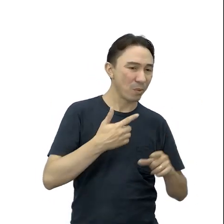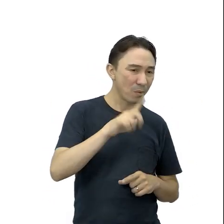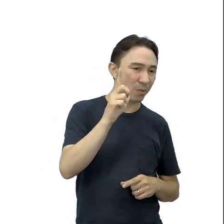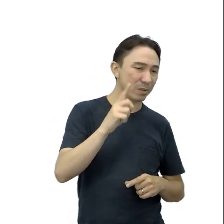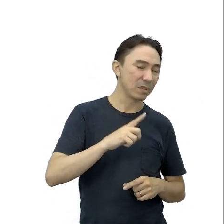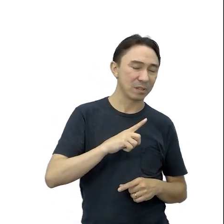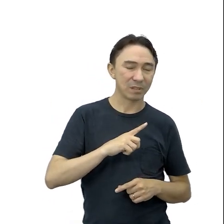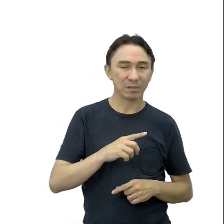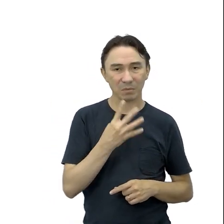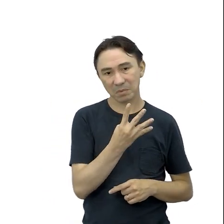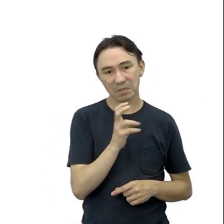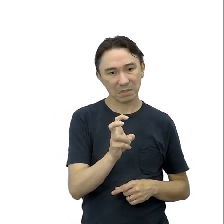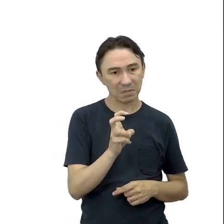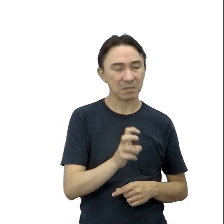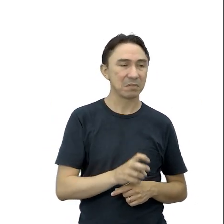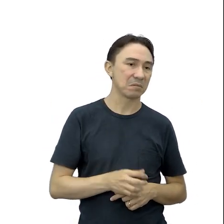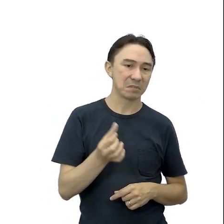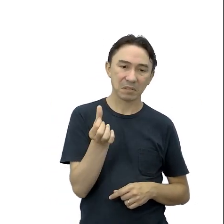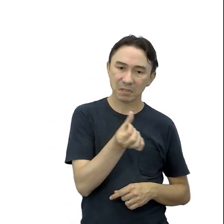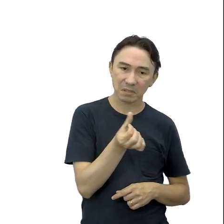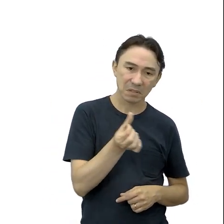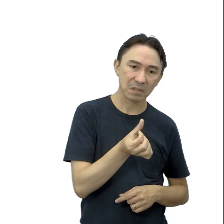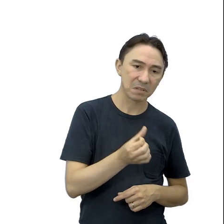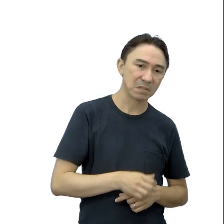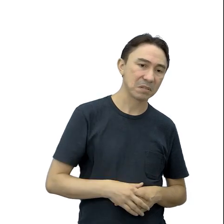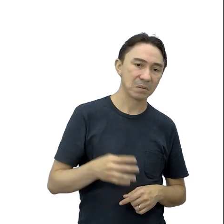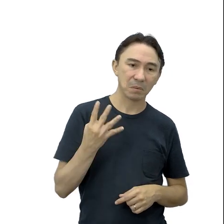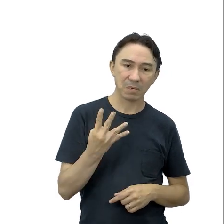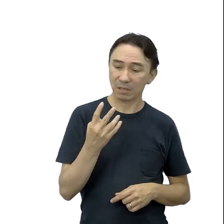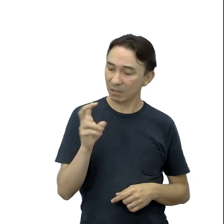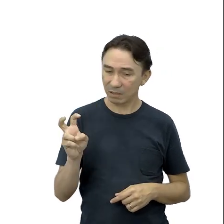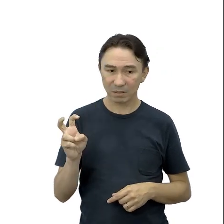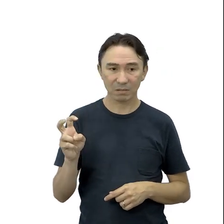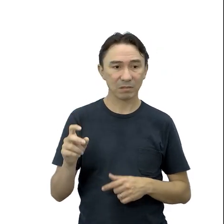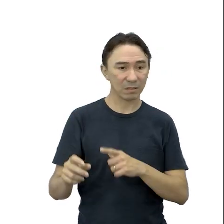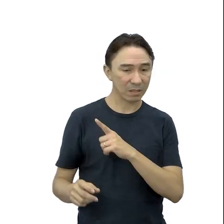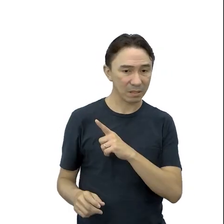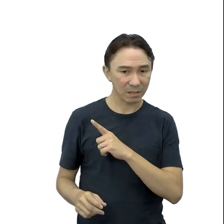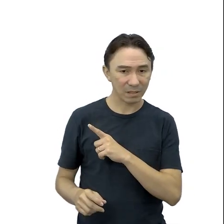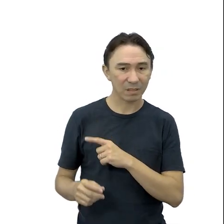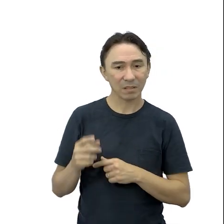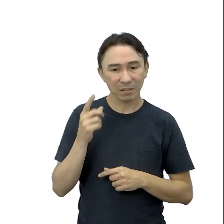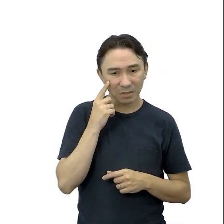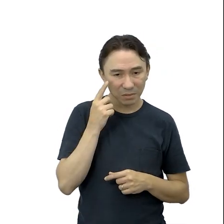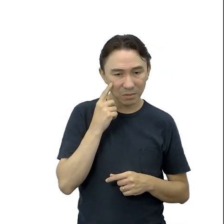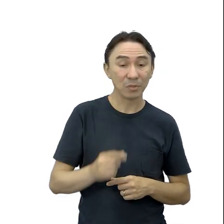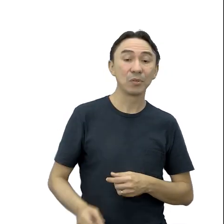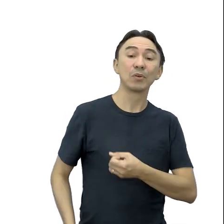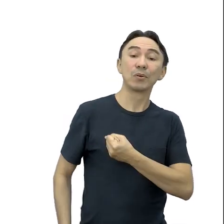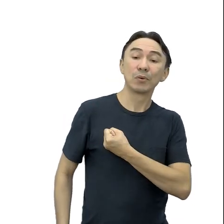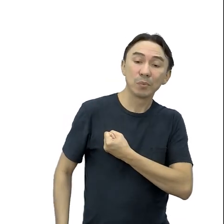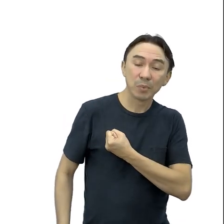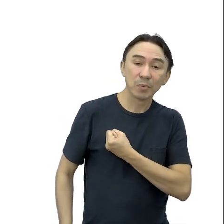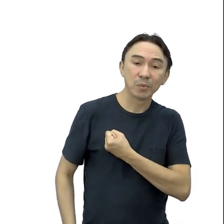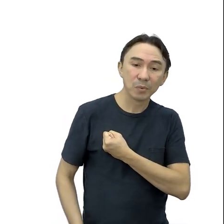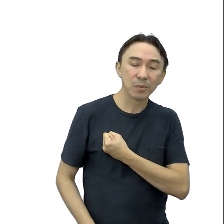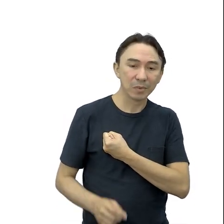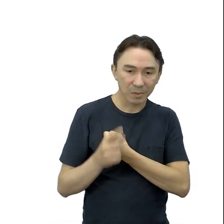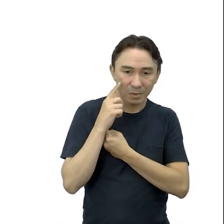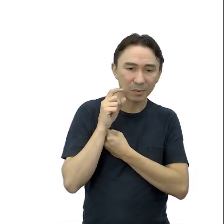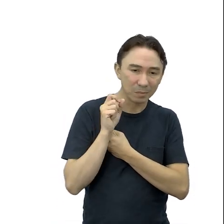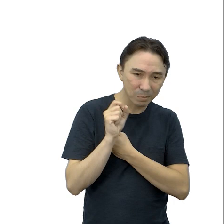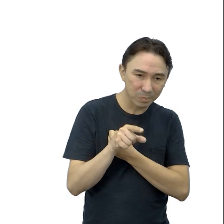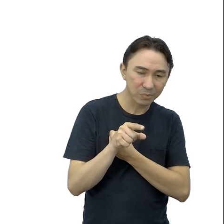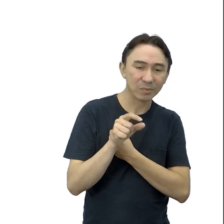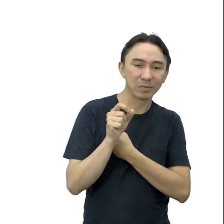45, 66, 43. E se eu for clicando nesses numerinhos, eu consigo ver das 26